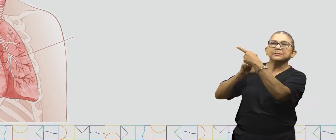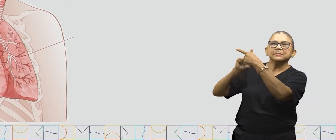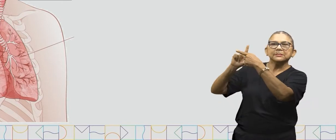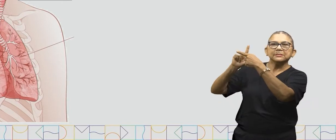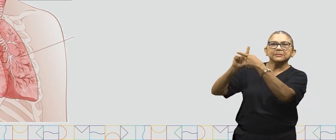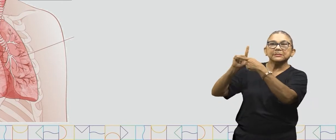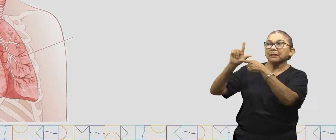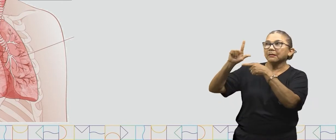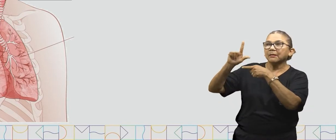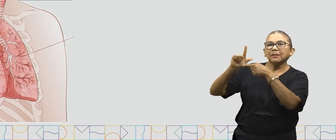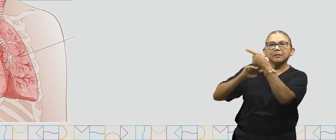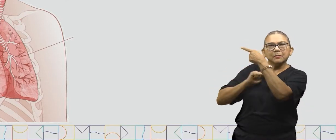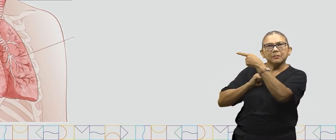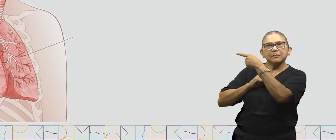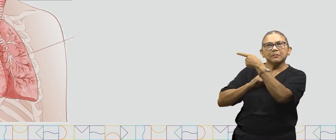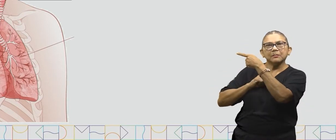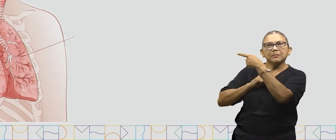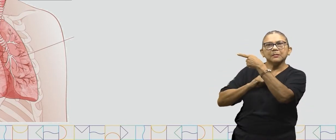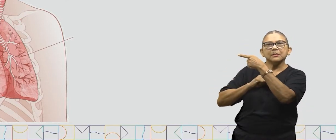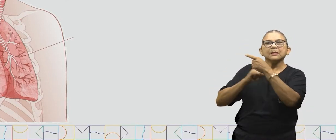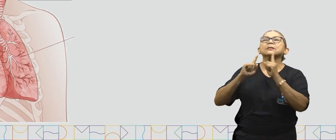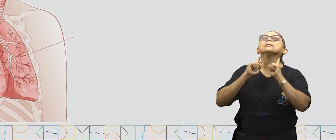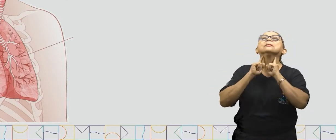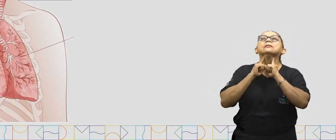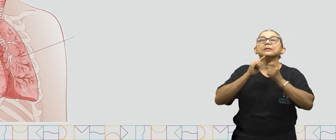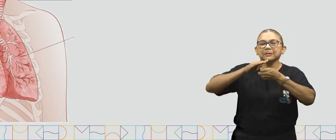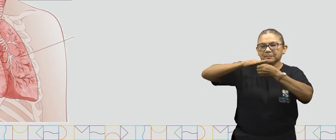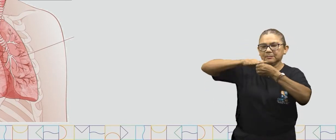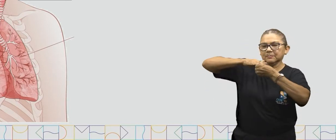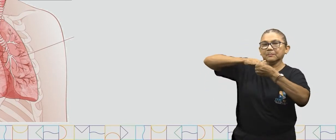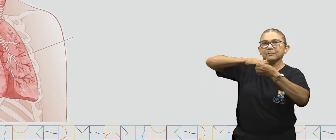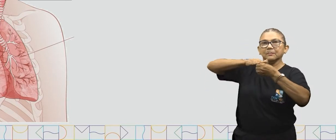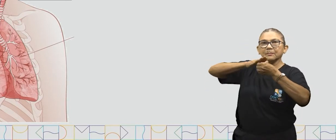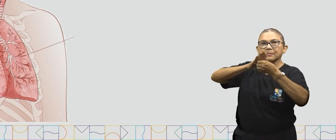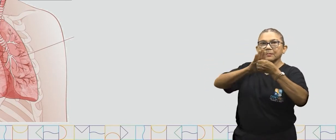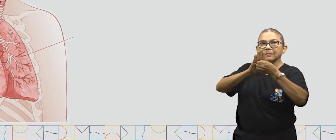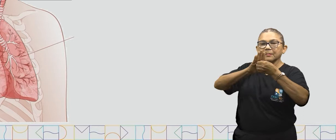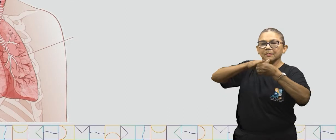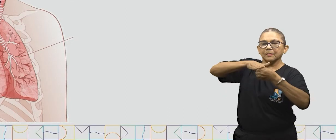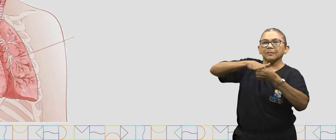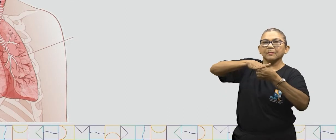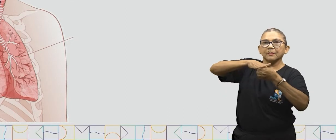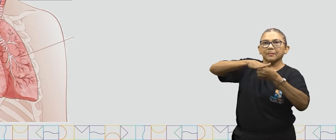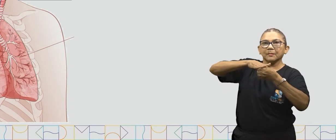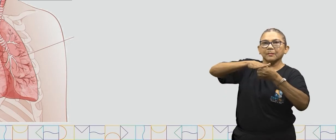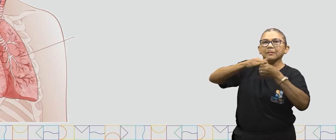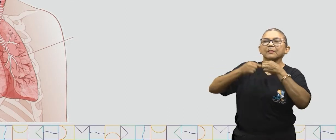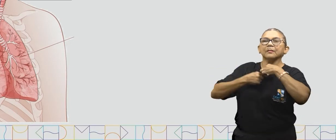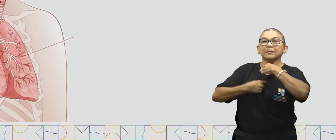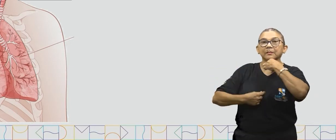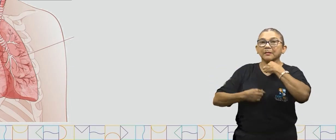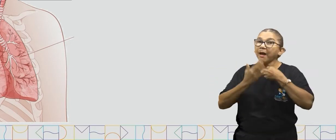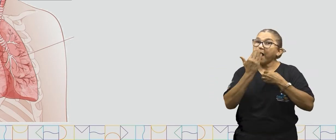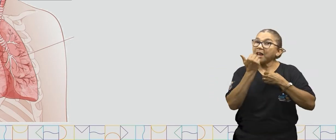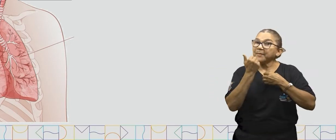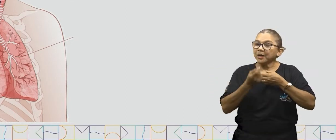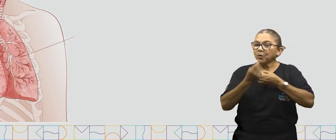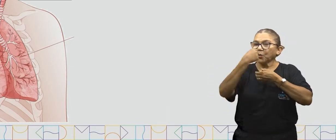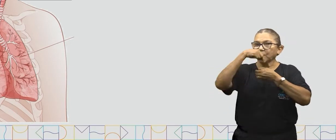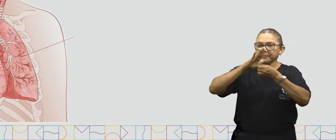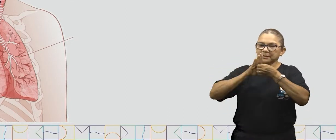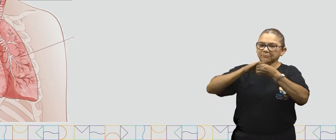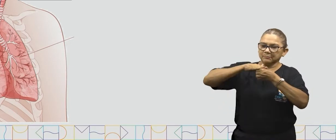há uma estrutura chamada de epiglote, que ao ser fechada, impede que o alimento entre na